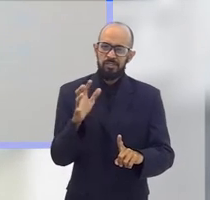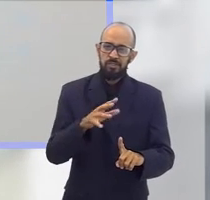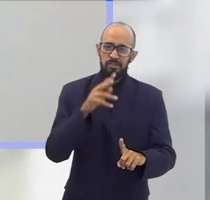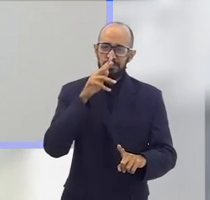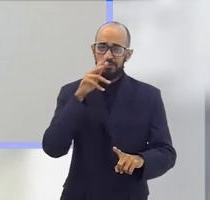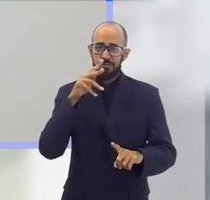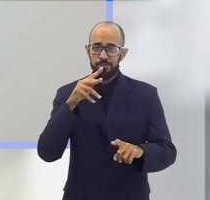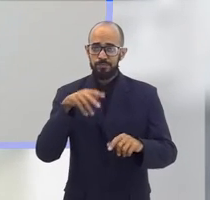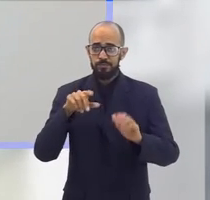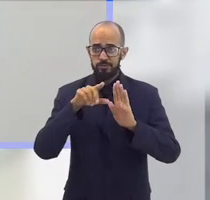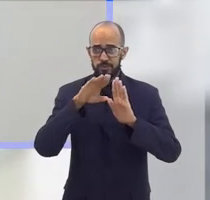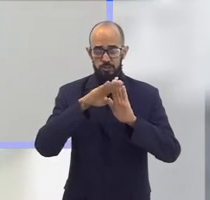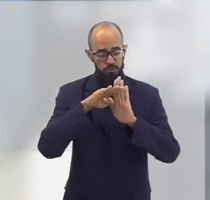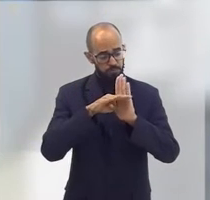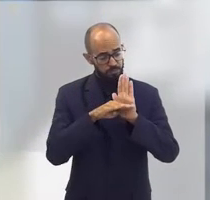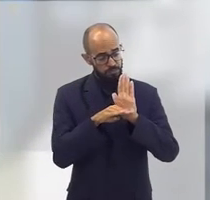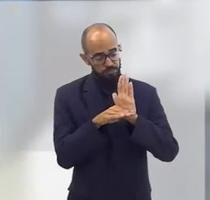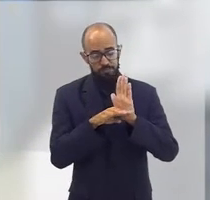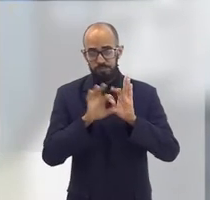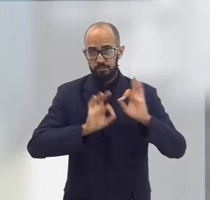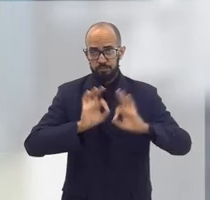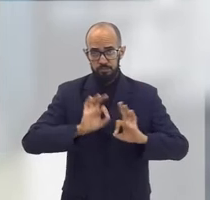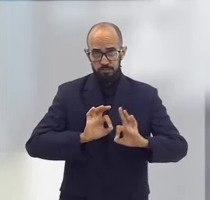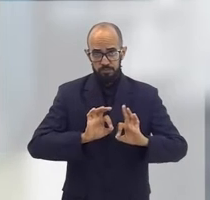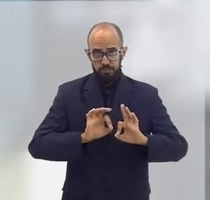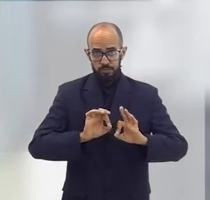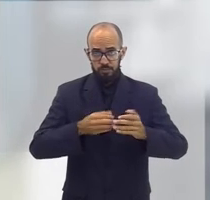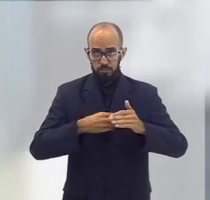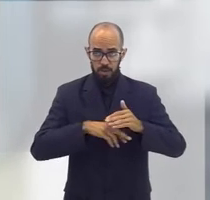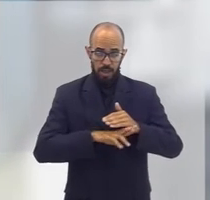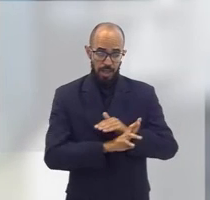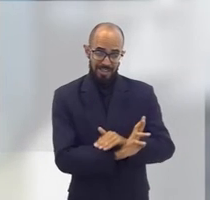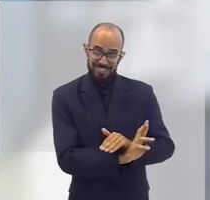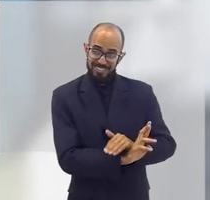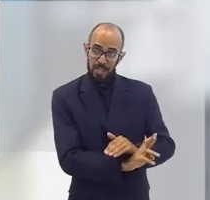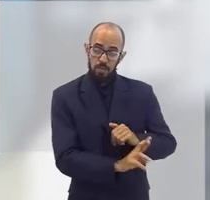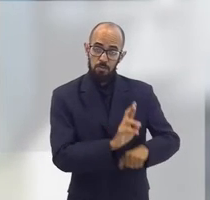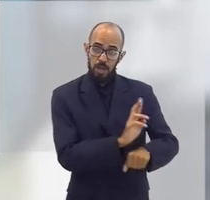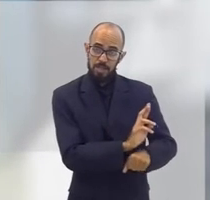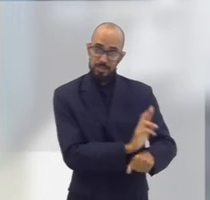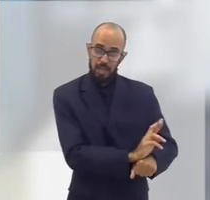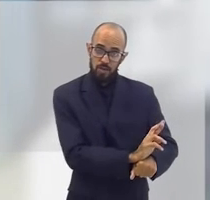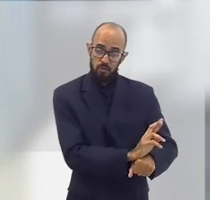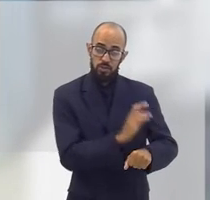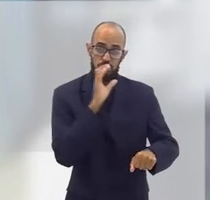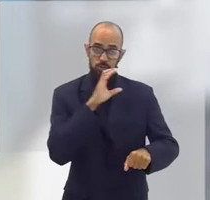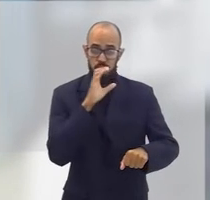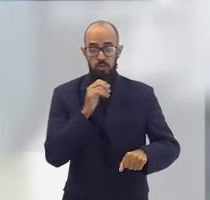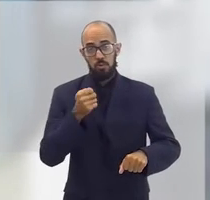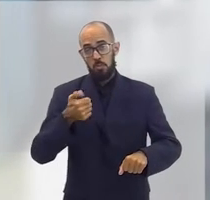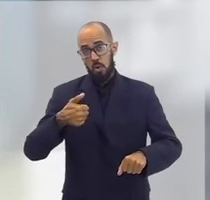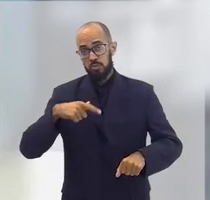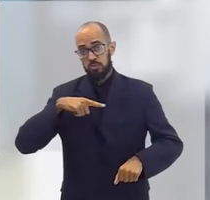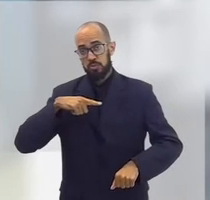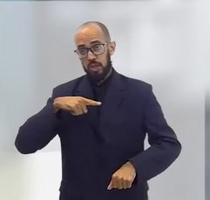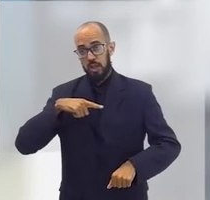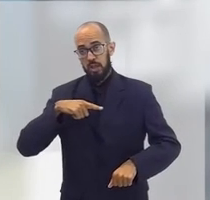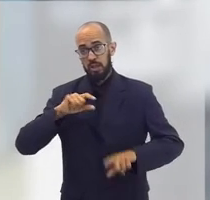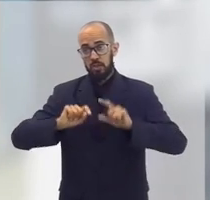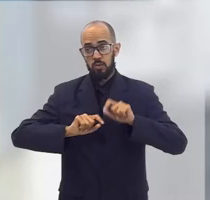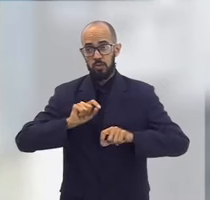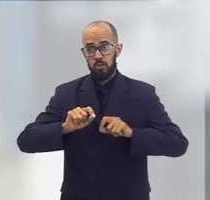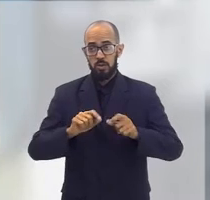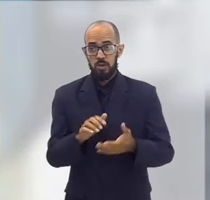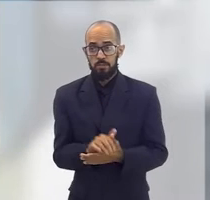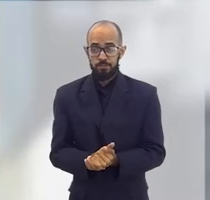que possuíam controles financeiros, plano de conta, indicador e uma reserva de emergência, né? Poucos possui, infelizmente, no